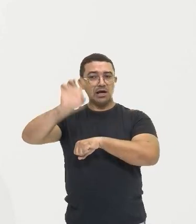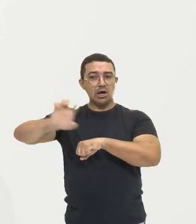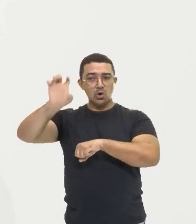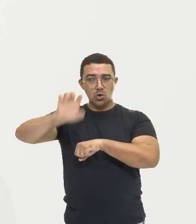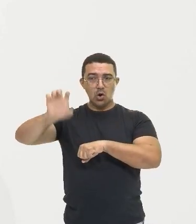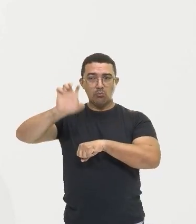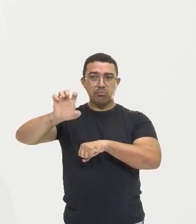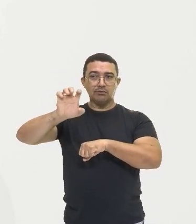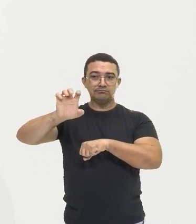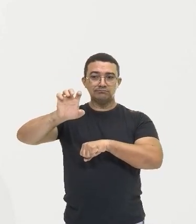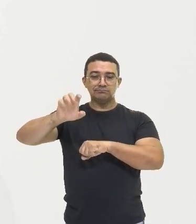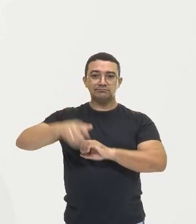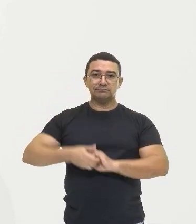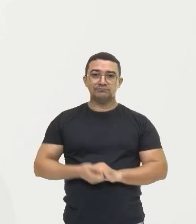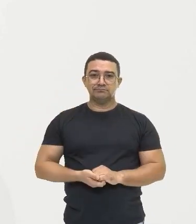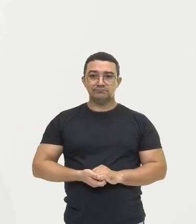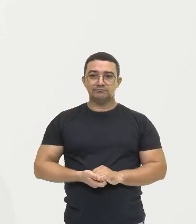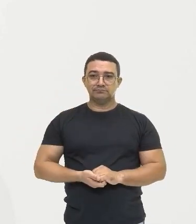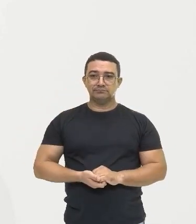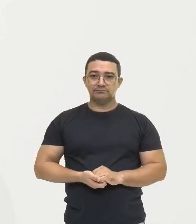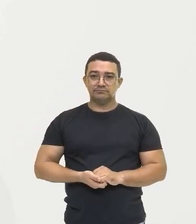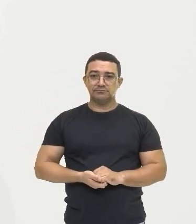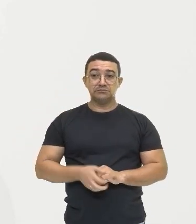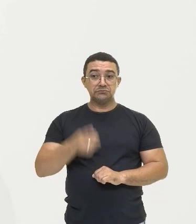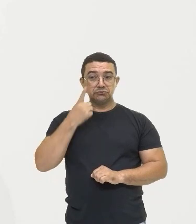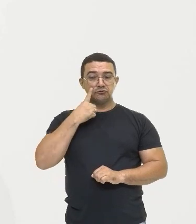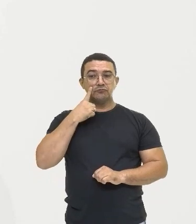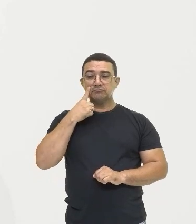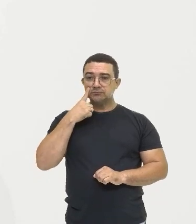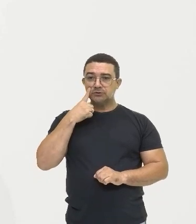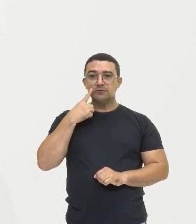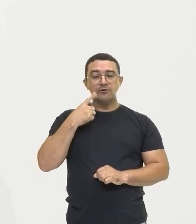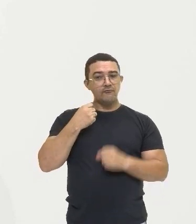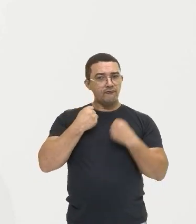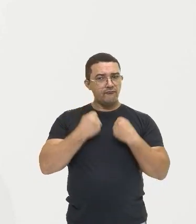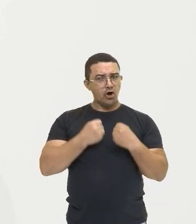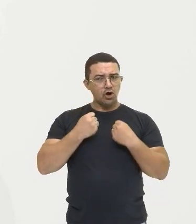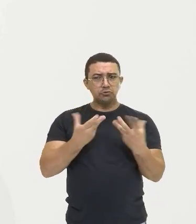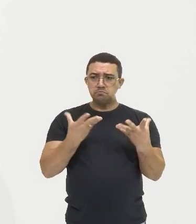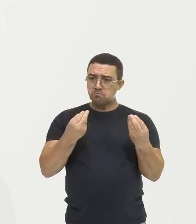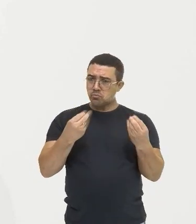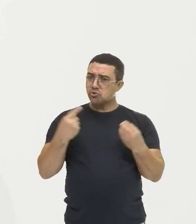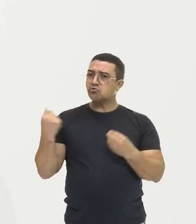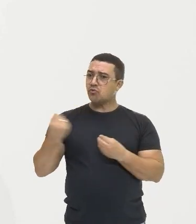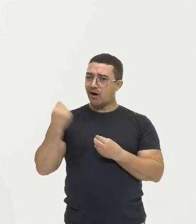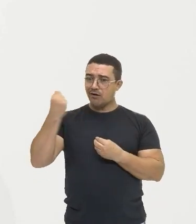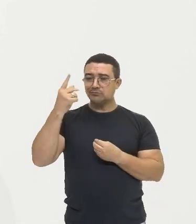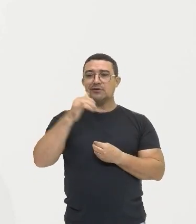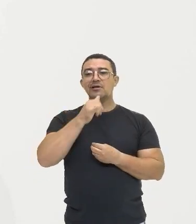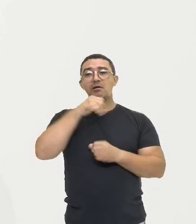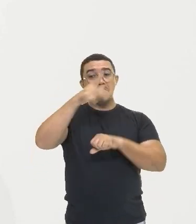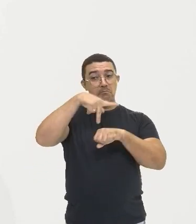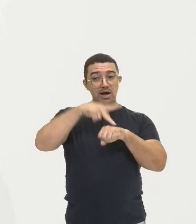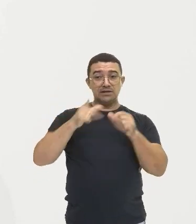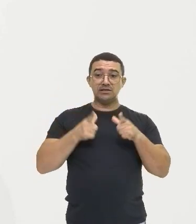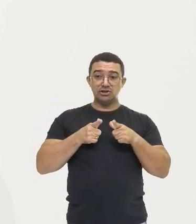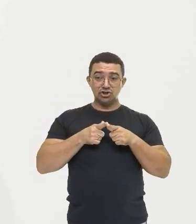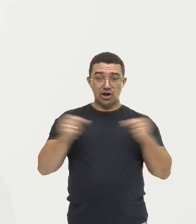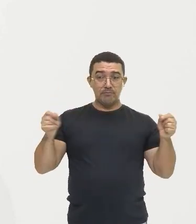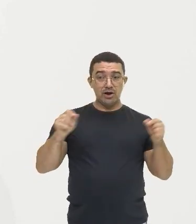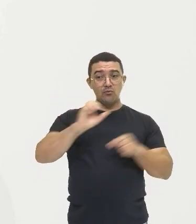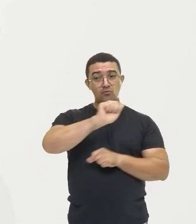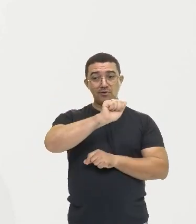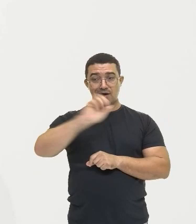uma olhada aqui, turma. E tem alto IDH, países como o Japão, lá na